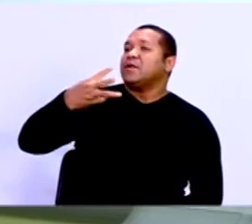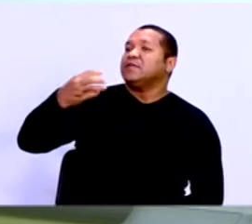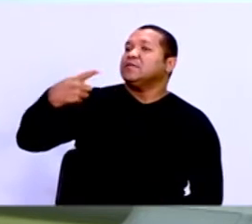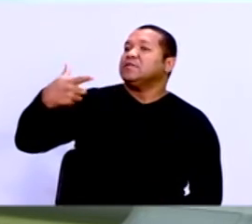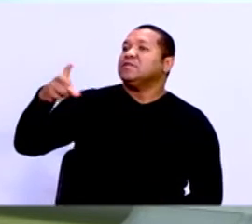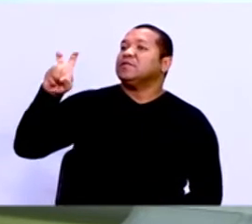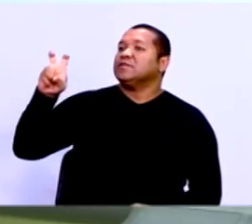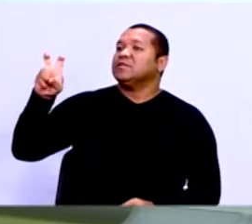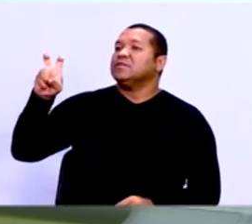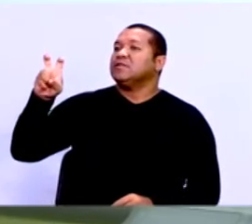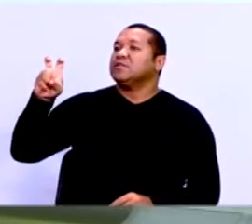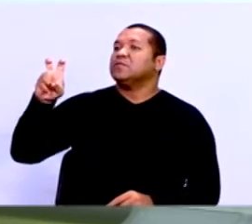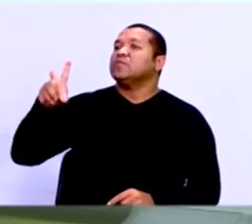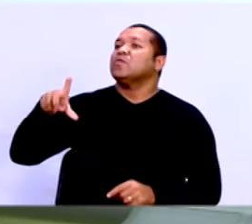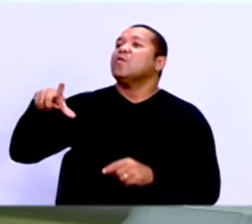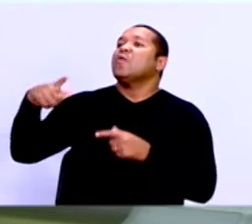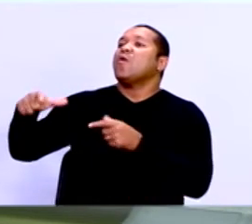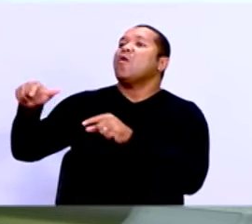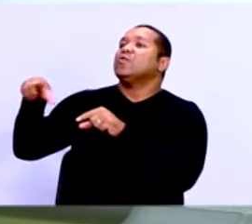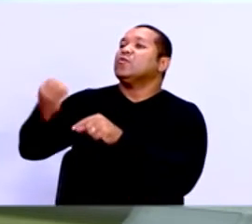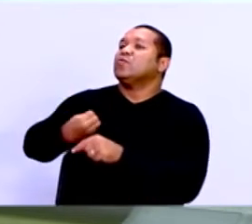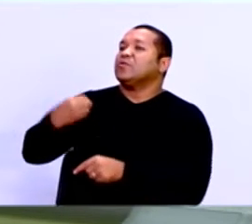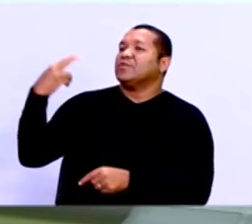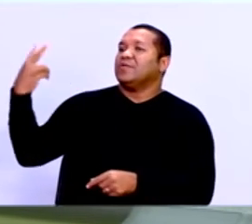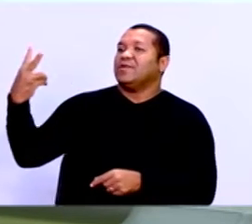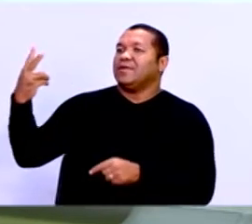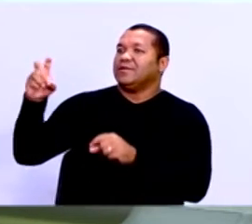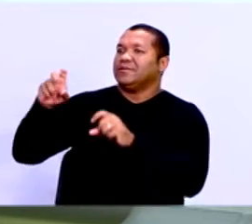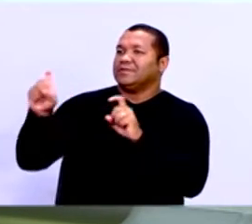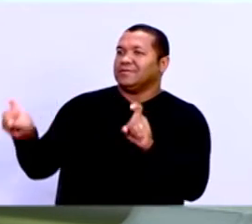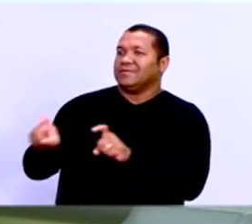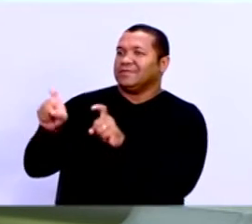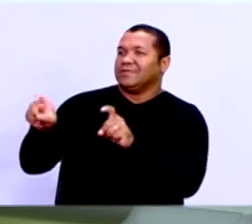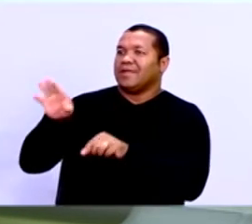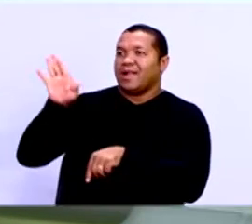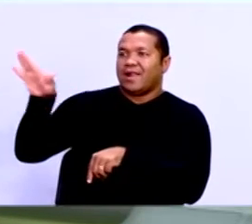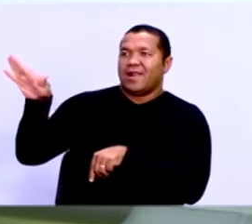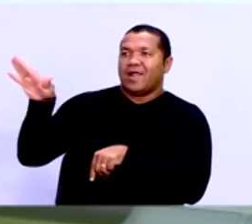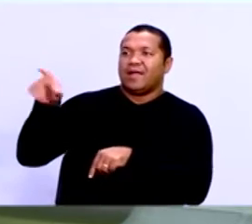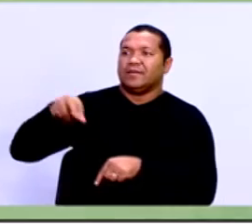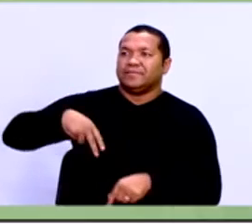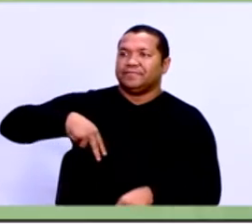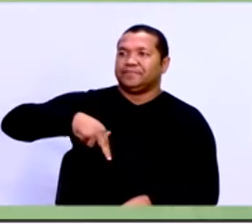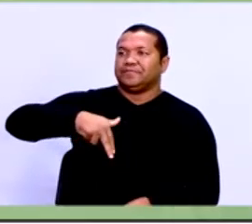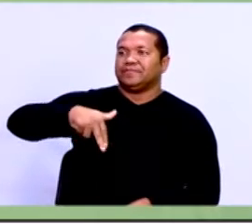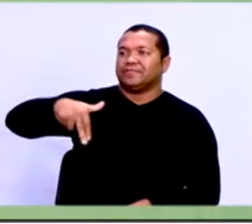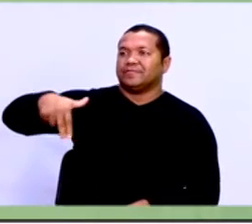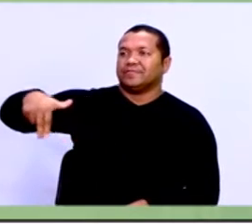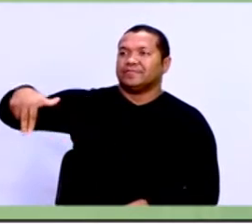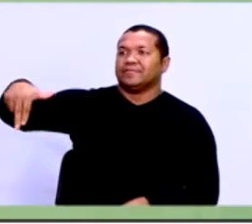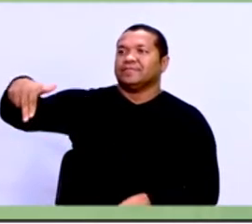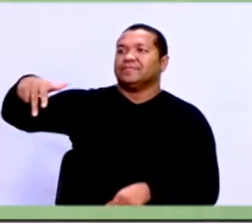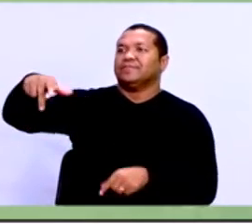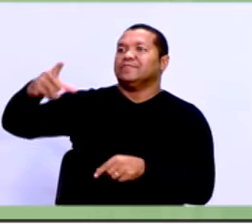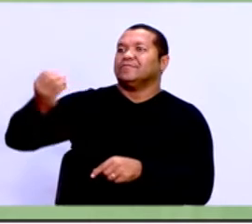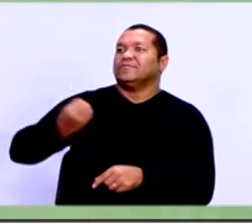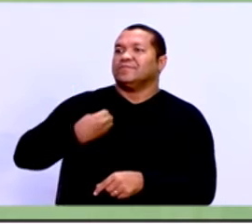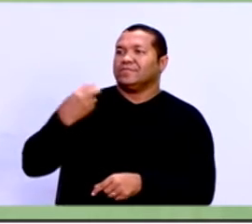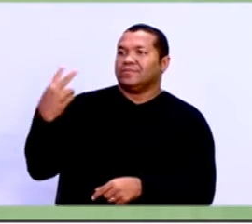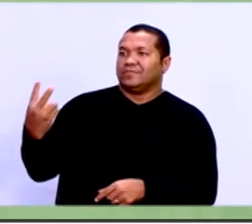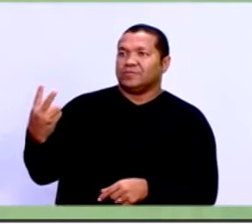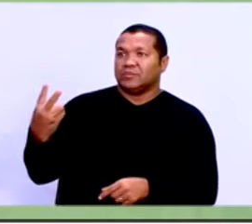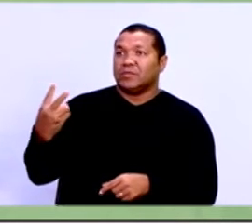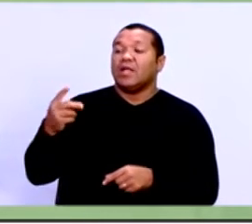325 guichê 2 é uma tv corporativa esses dados são passados pelo servidor